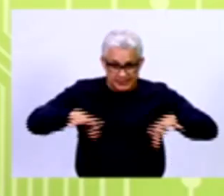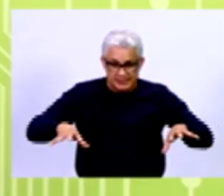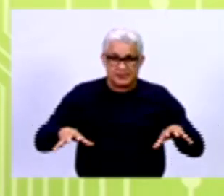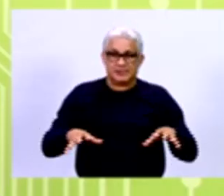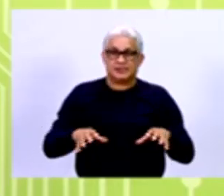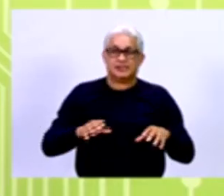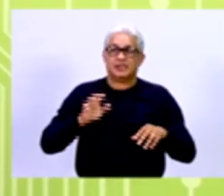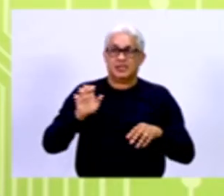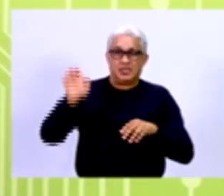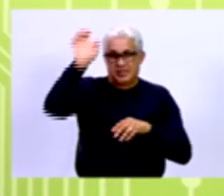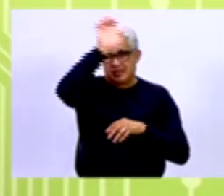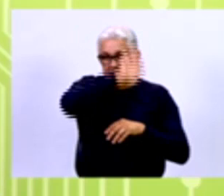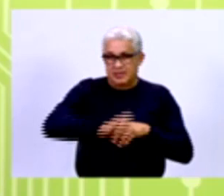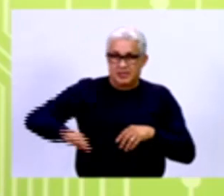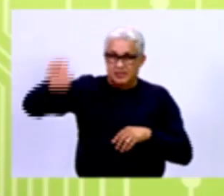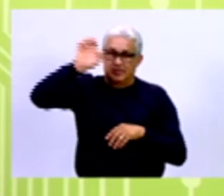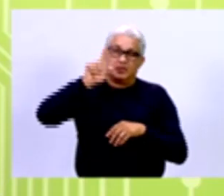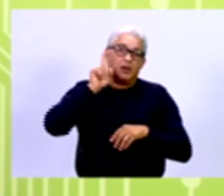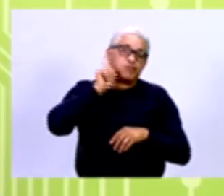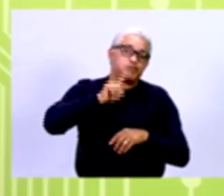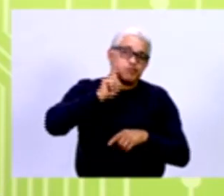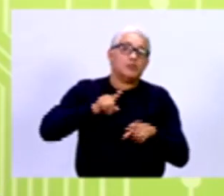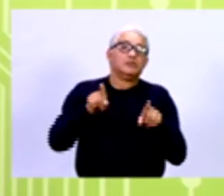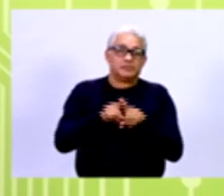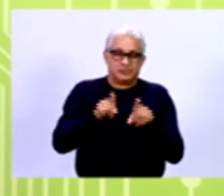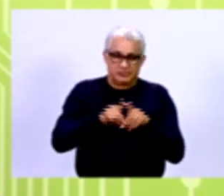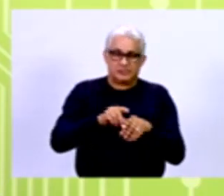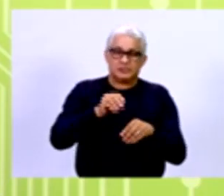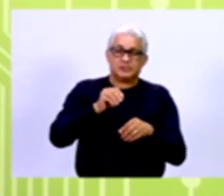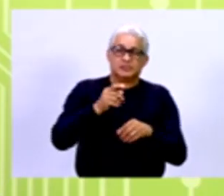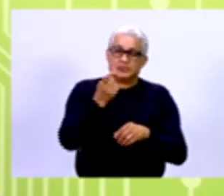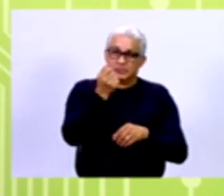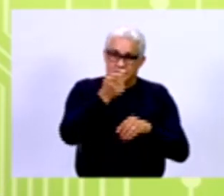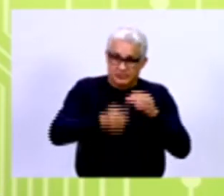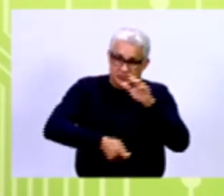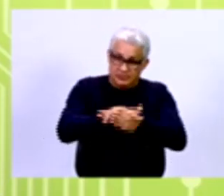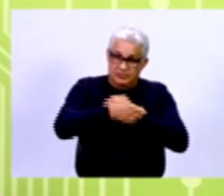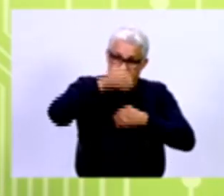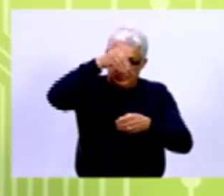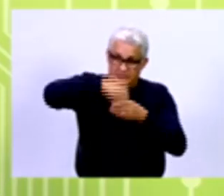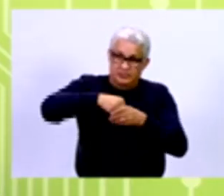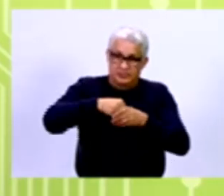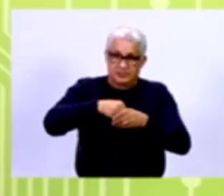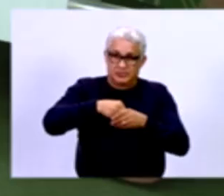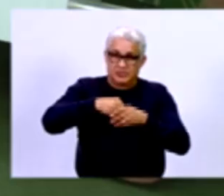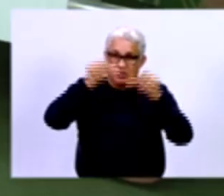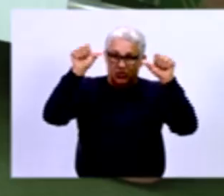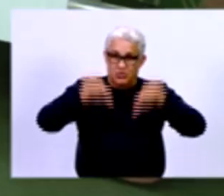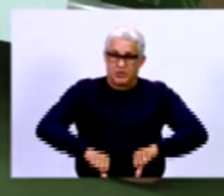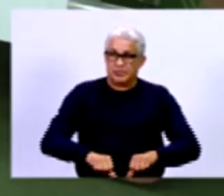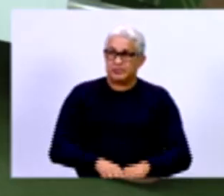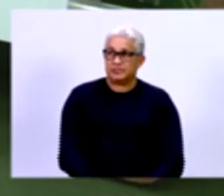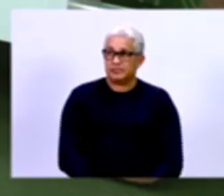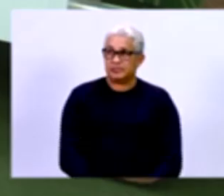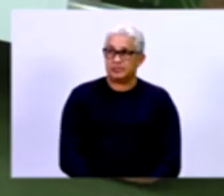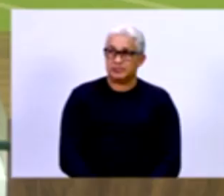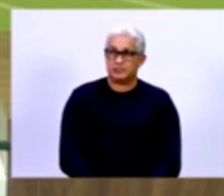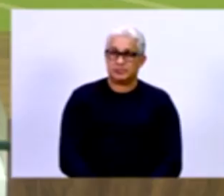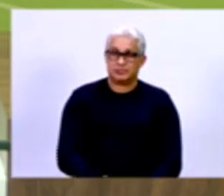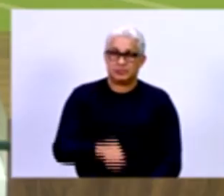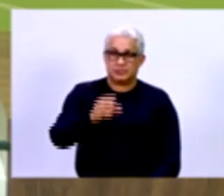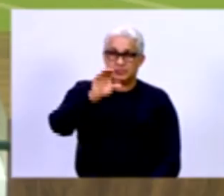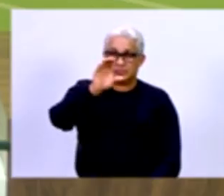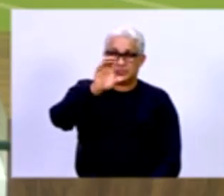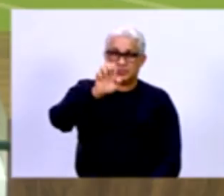Unidos, enfim. Então, os investimentos externos estão relativamente em queda. Por favor, perguntas? O pessoal de Cerejeiro, o